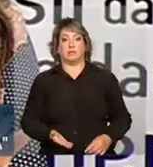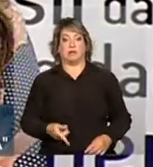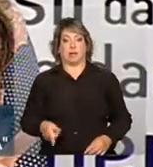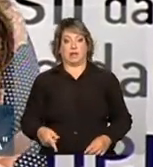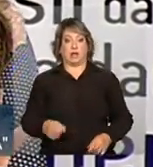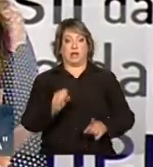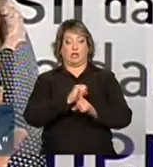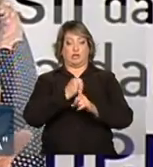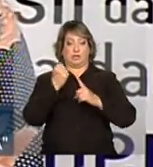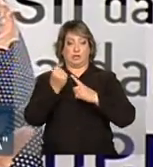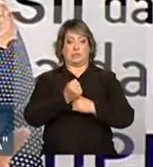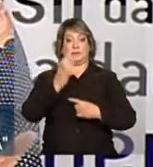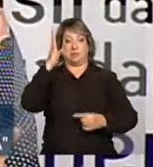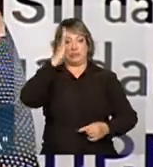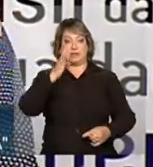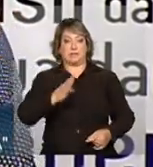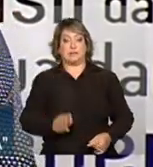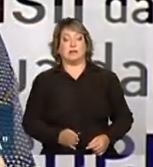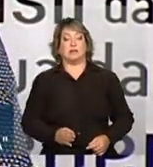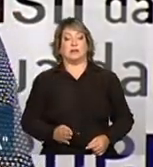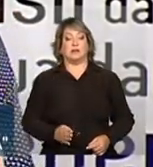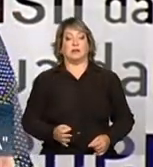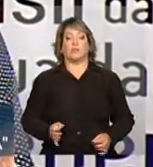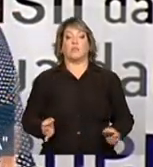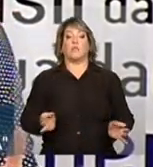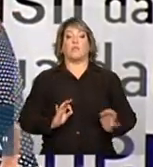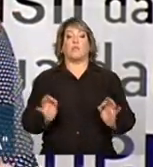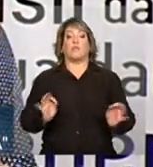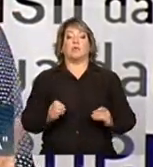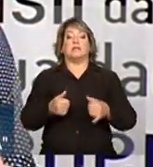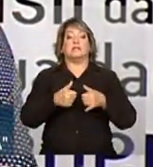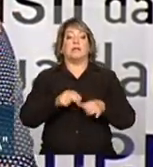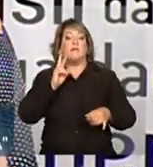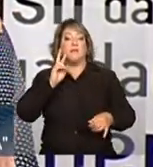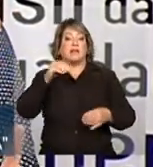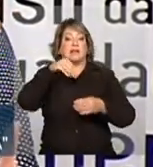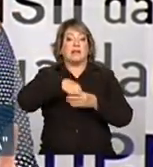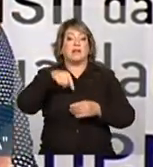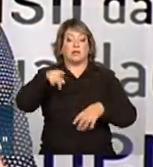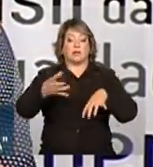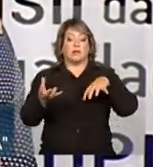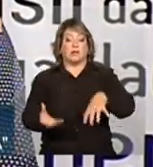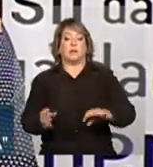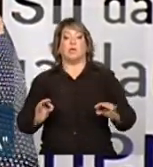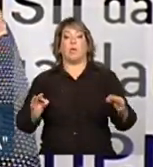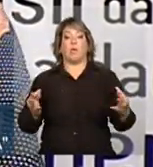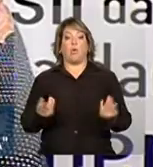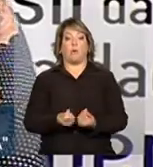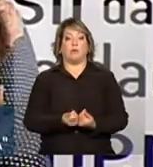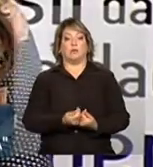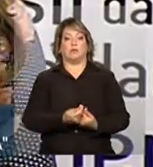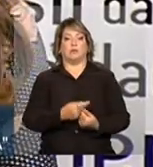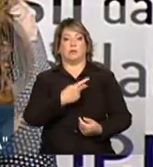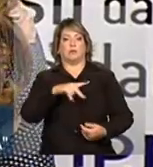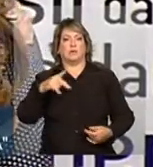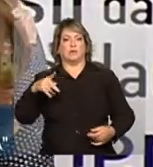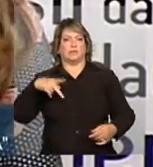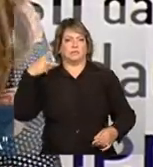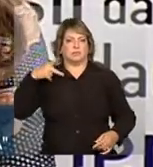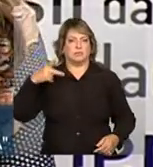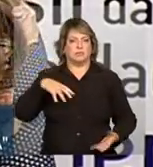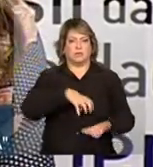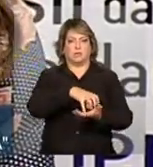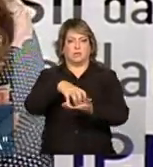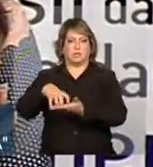sociedade brasileira não está se vendo ali, né, inteira, nas suas instituições políticas, sendo a